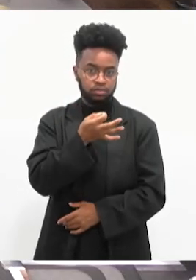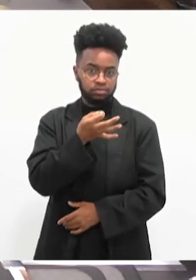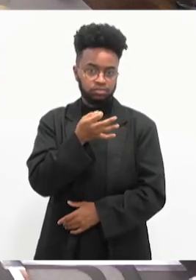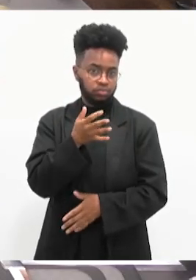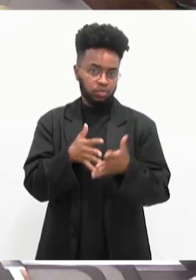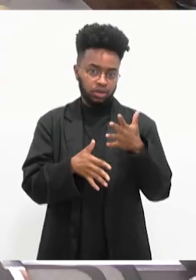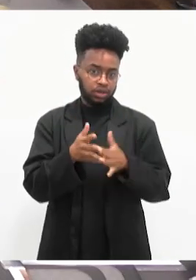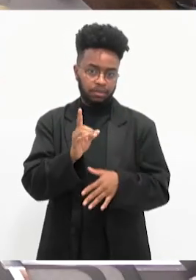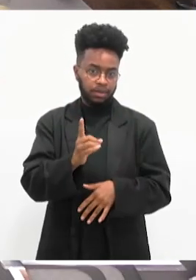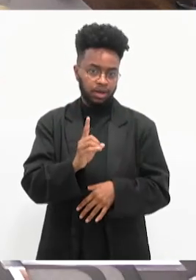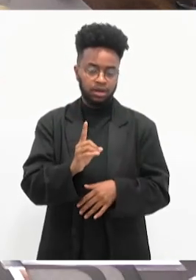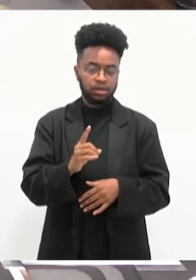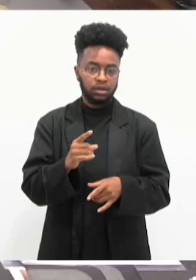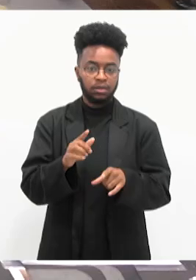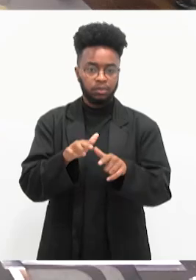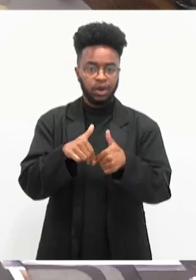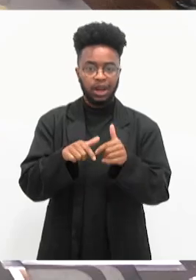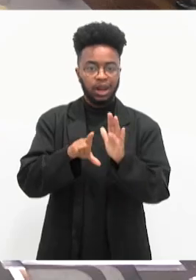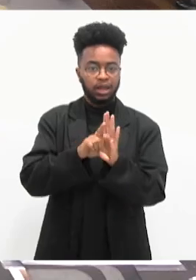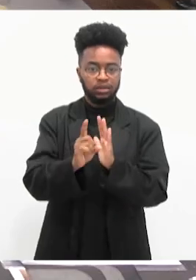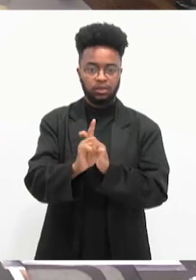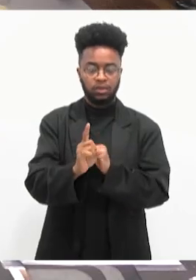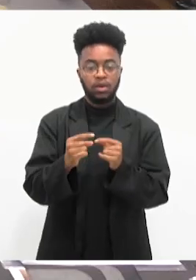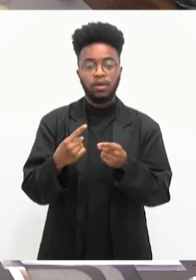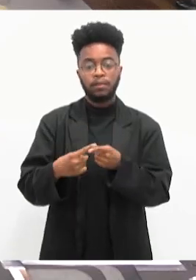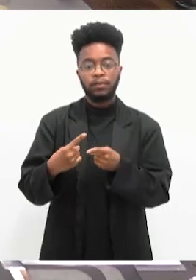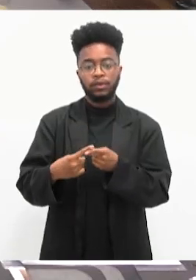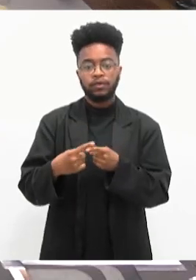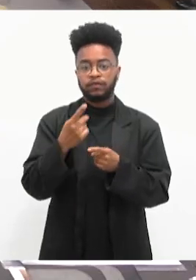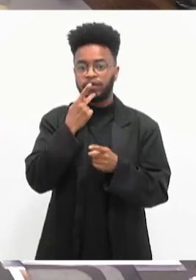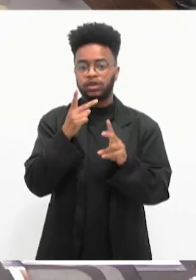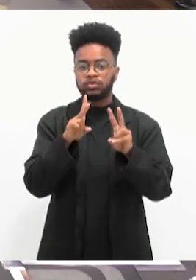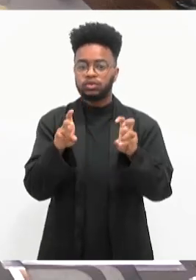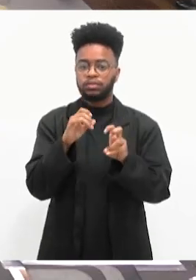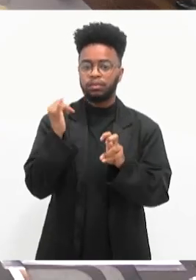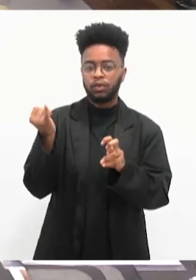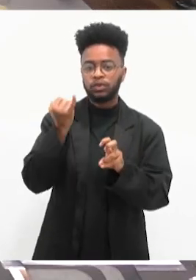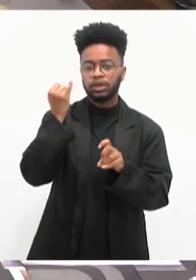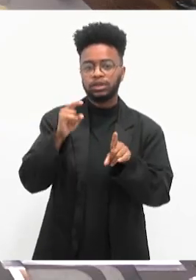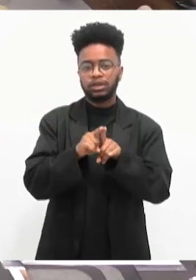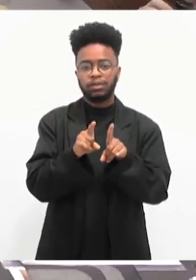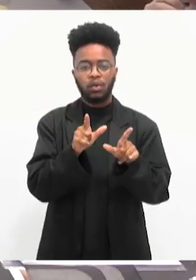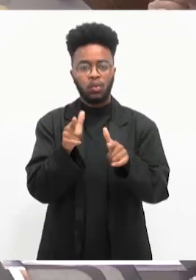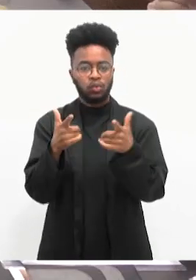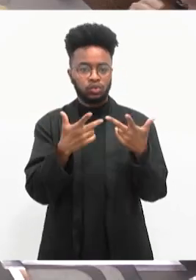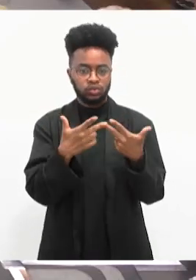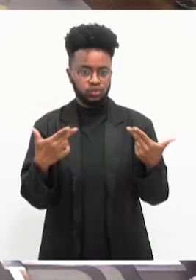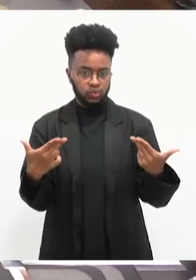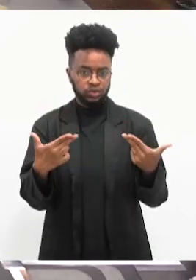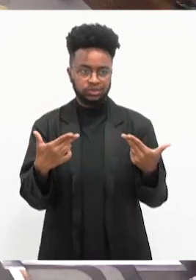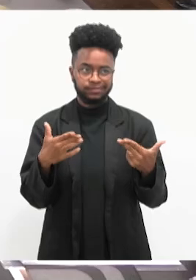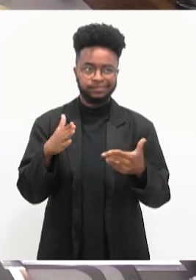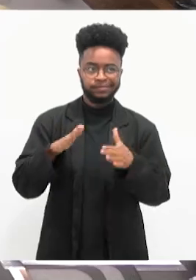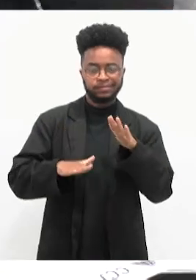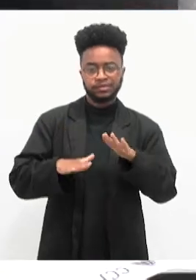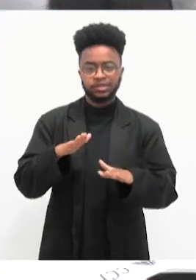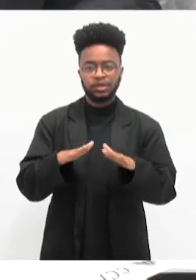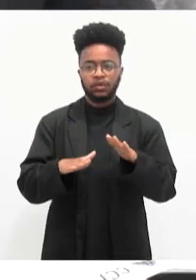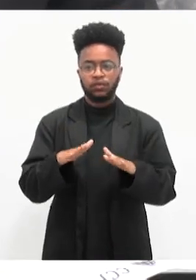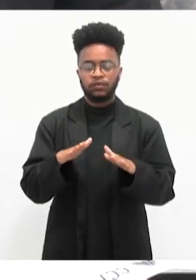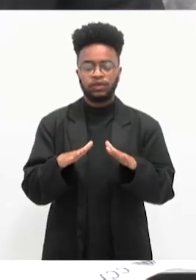fica prejudicada pela lei, até porque ela vai falar de relevância, vai falar de outras de uma questão talvez um pouco